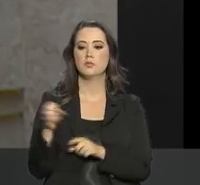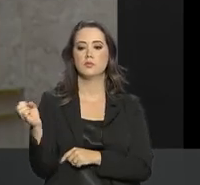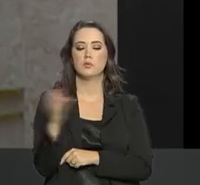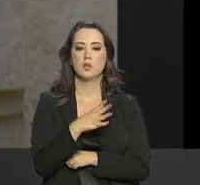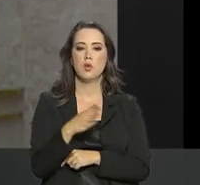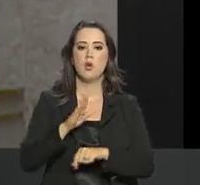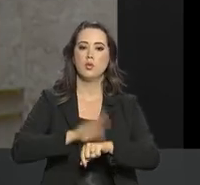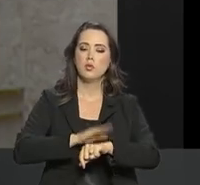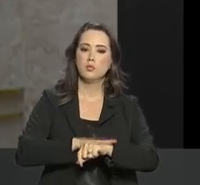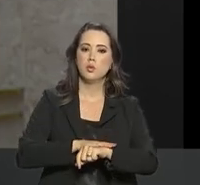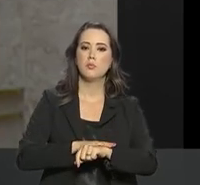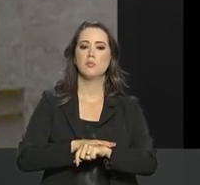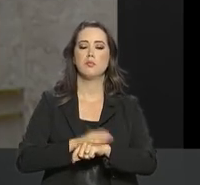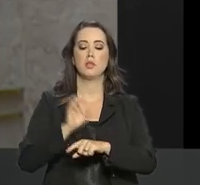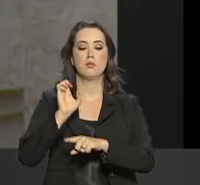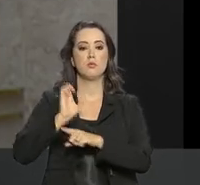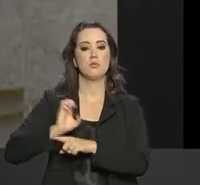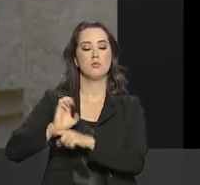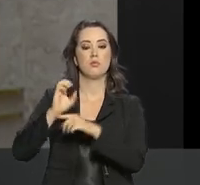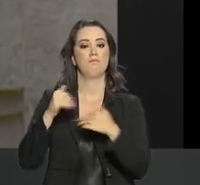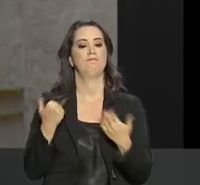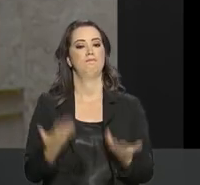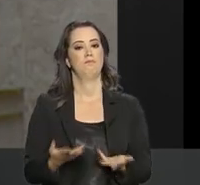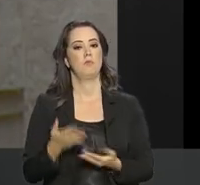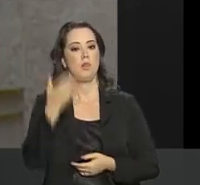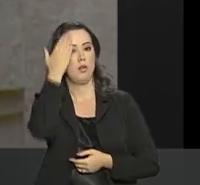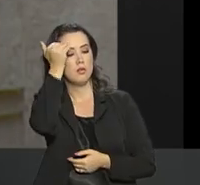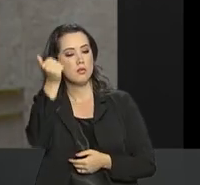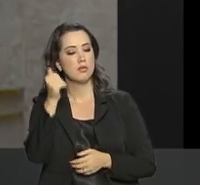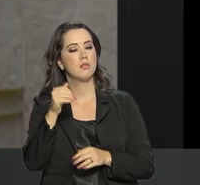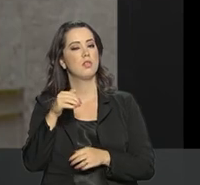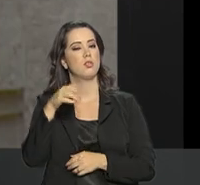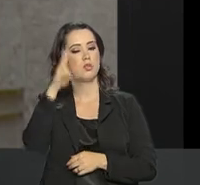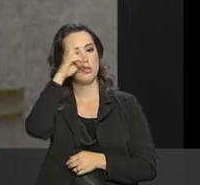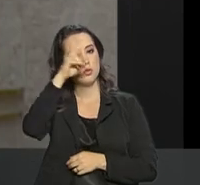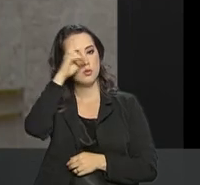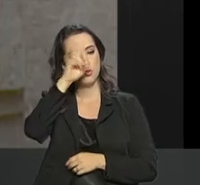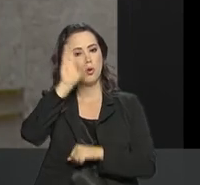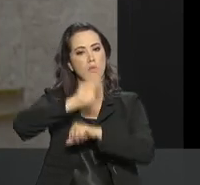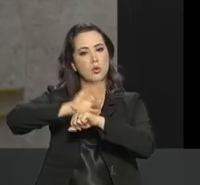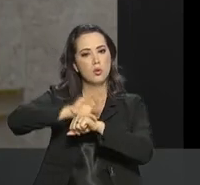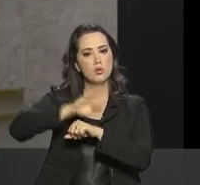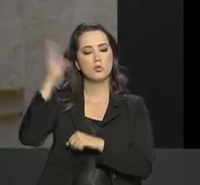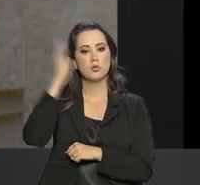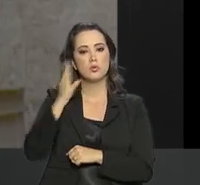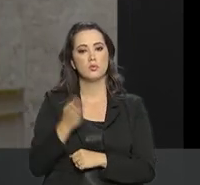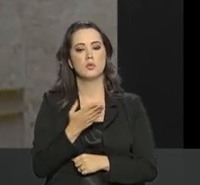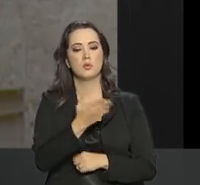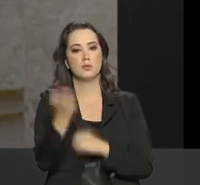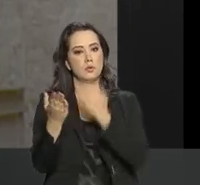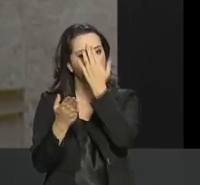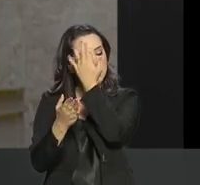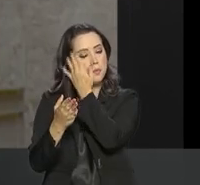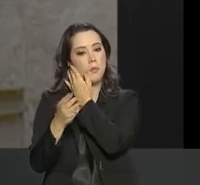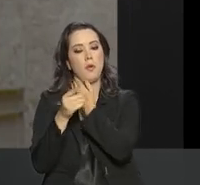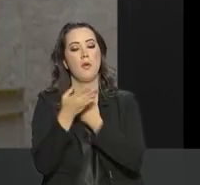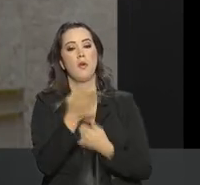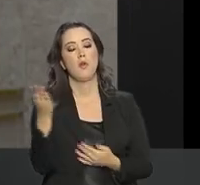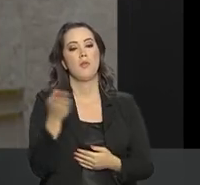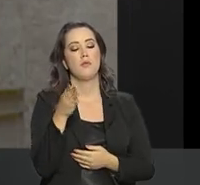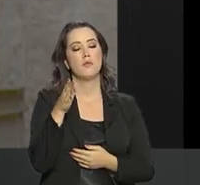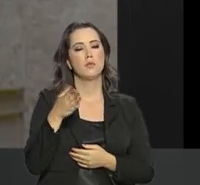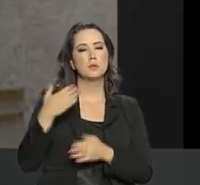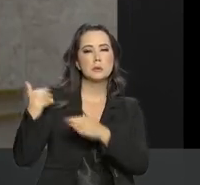uma nova ordem estatal. E eu me baseio na história constitucional brasileira. Os senhores apanham de 1891